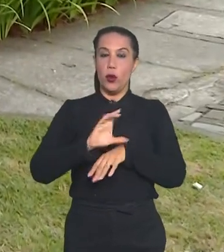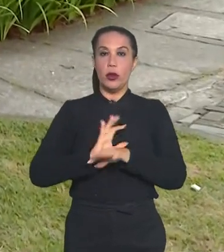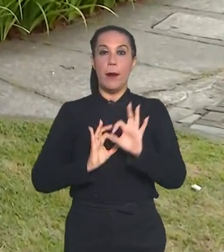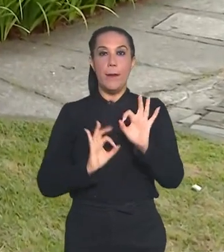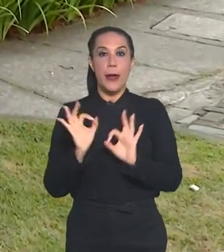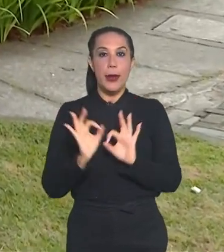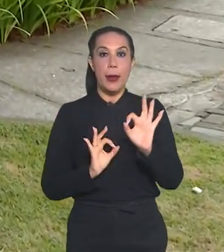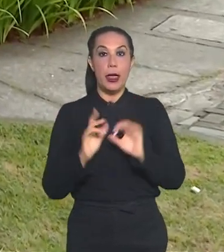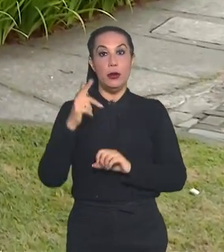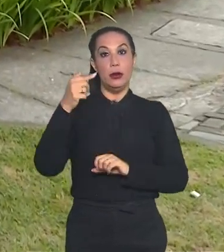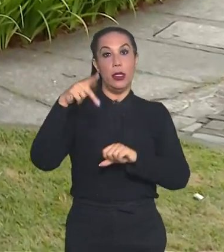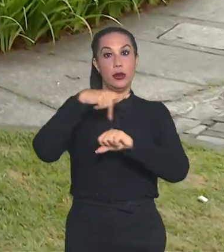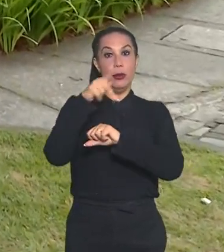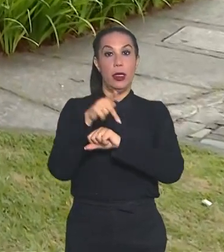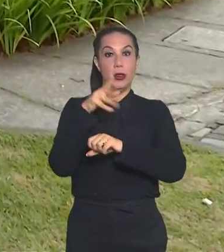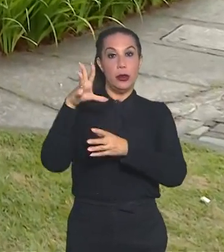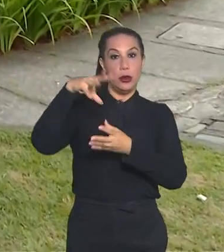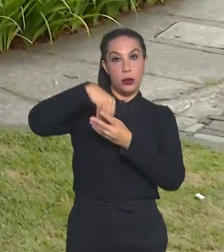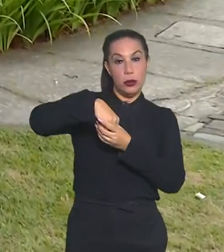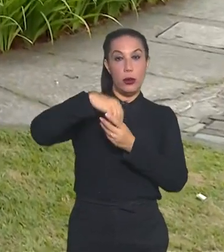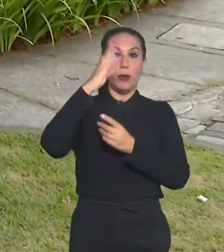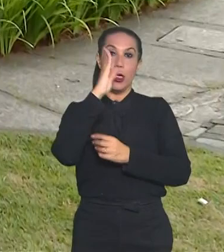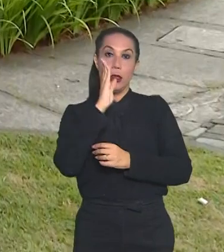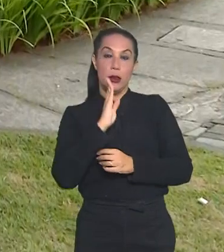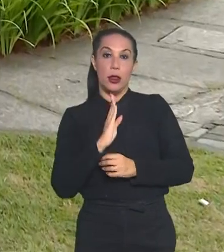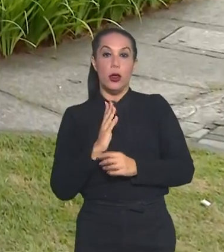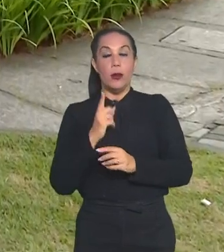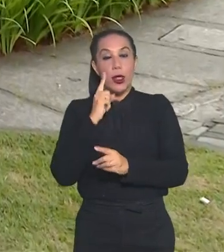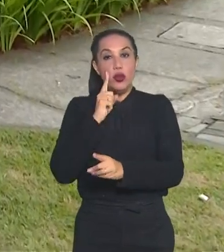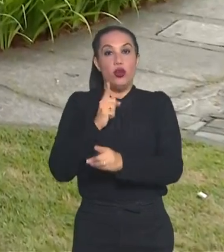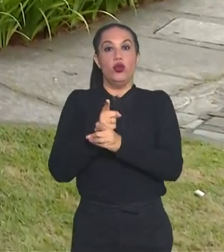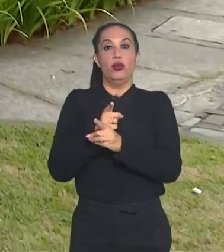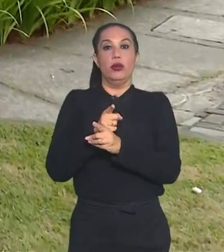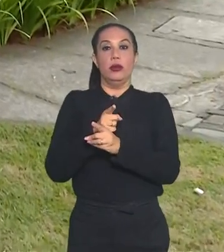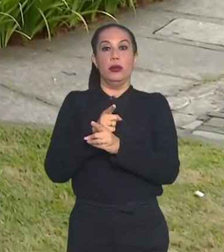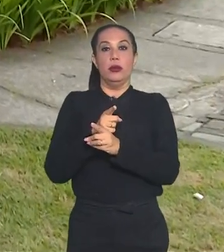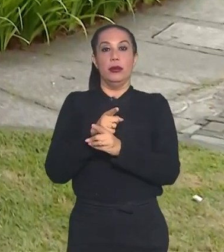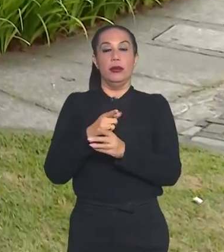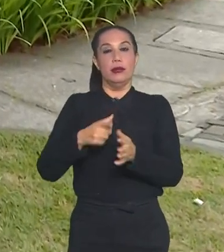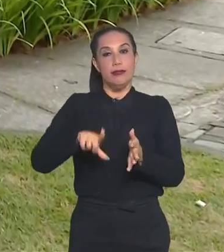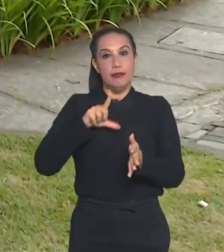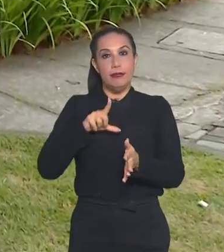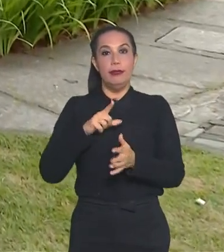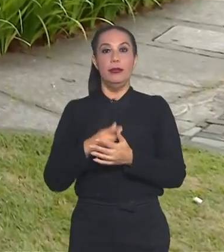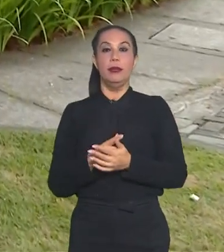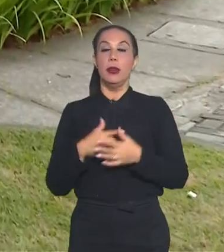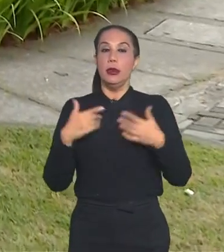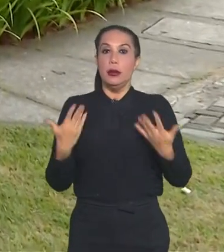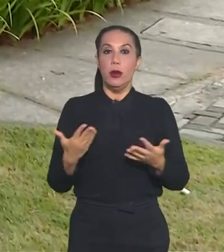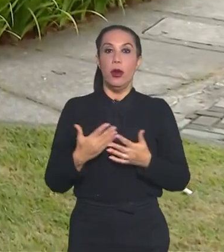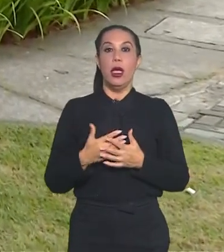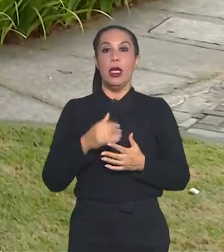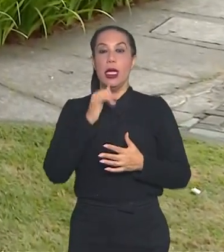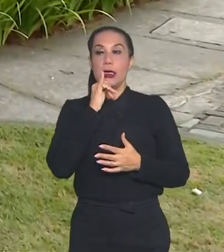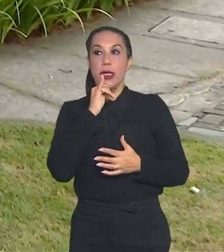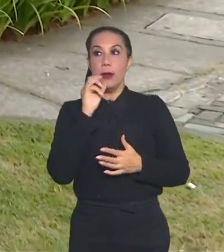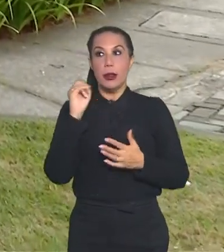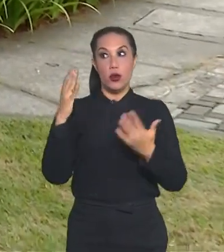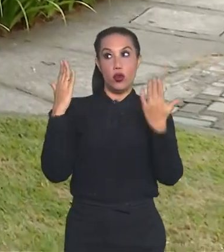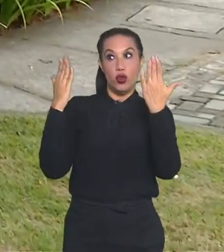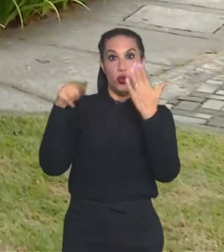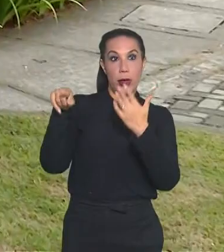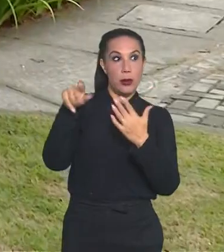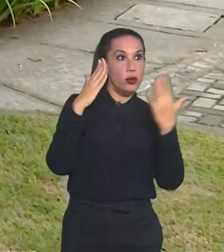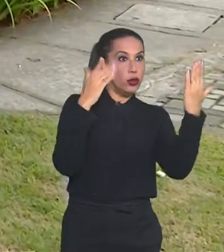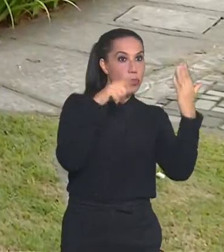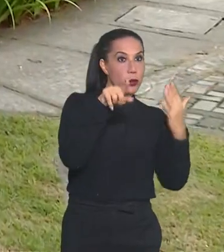7 países, incluindo o Brasil, para fazer o diagnóstico de monkeypox. Então, dessa forma, os casos suspeitos podem ser